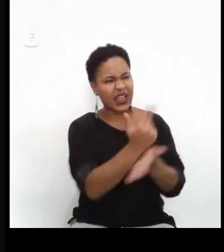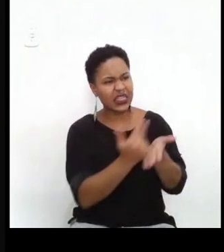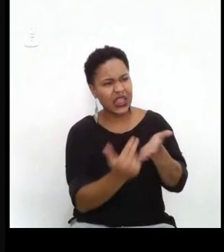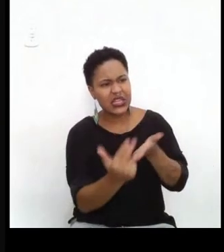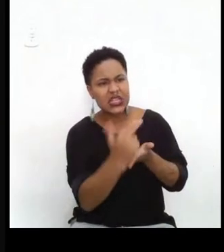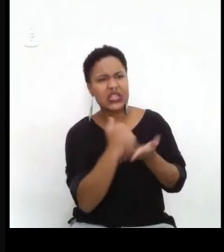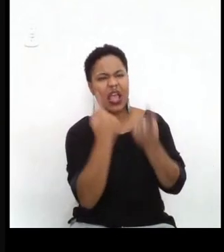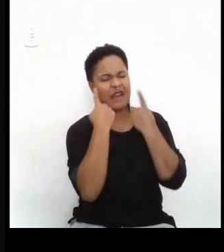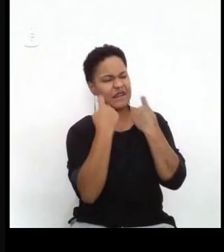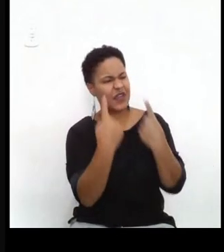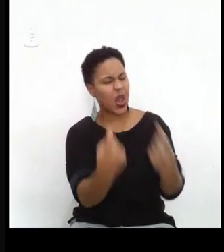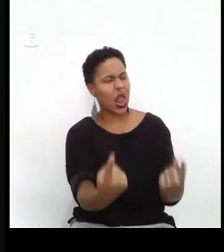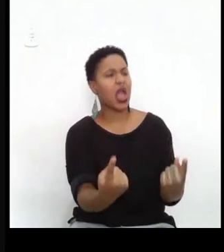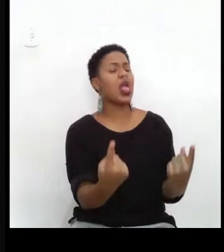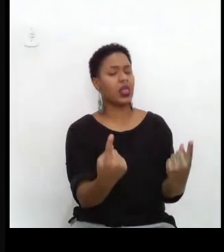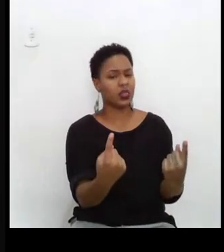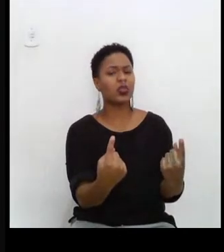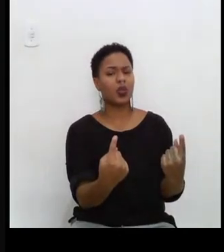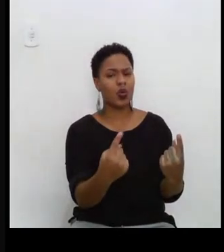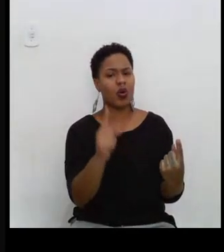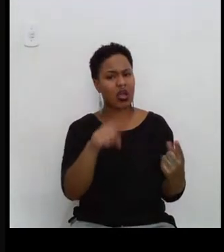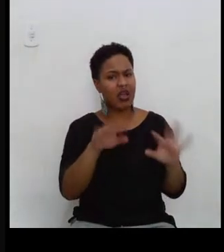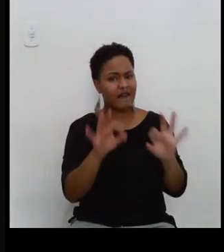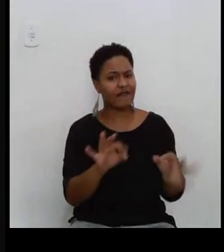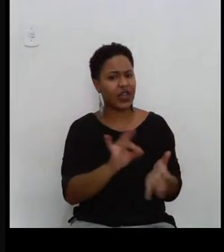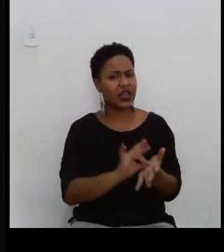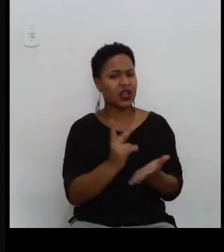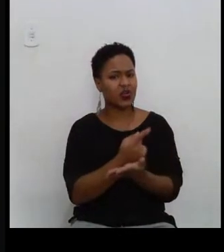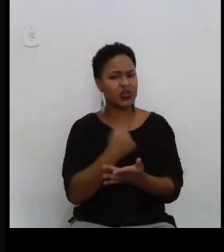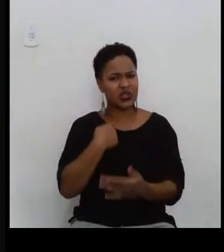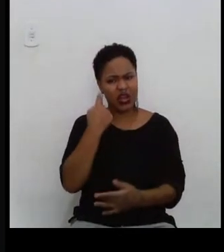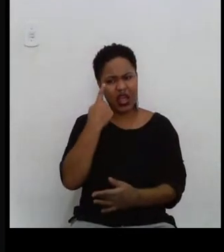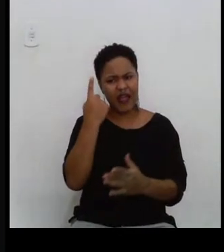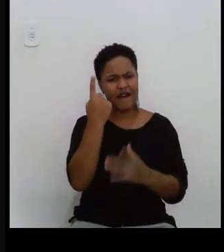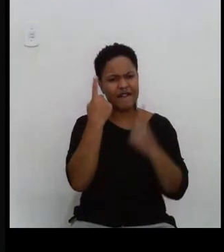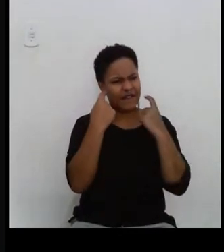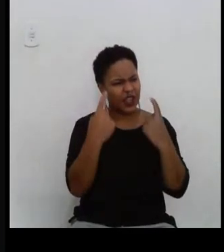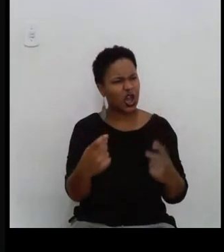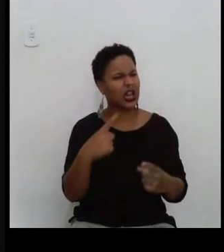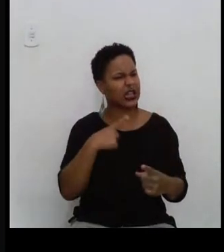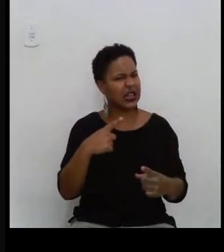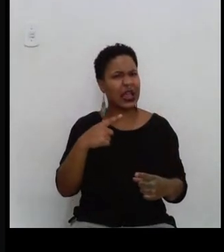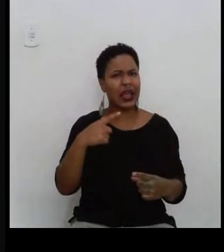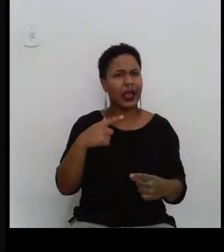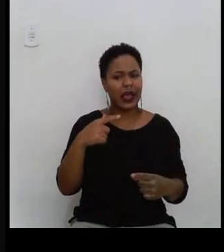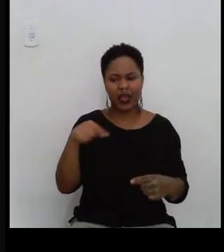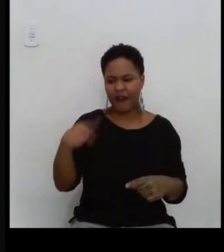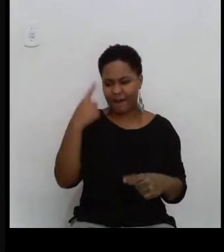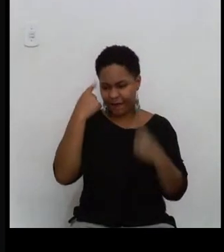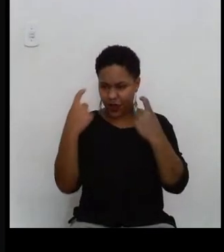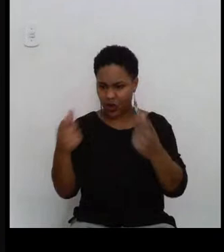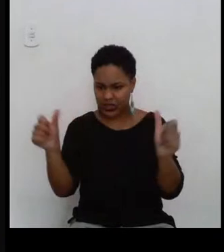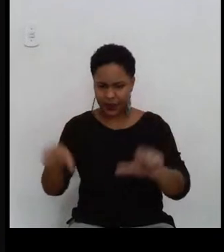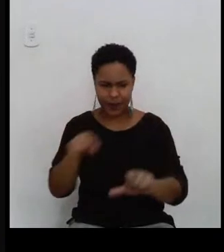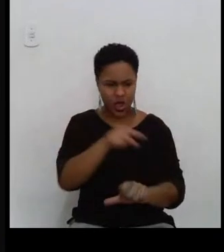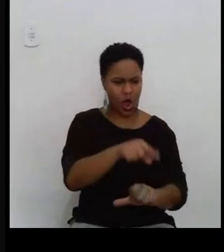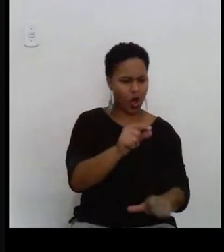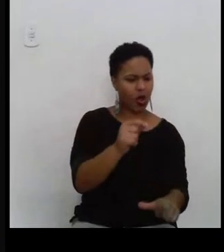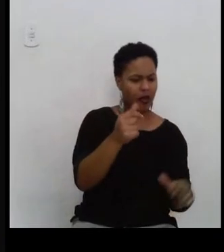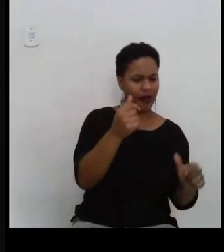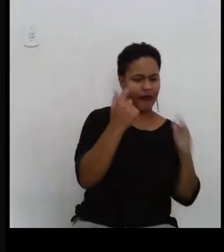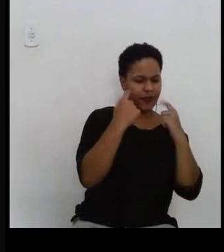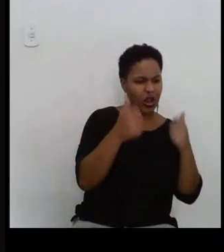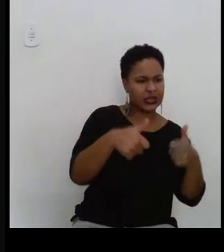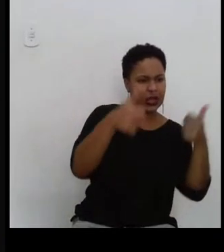neste marca existe violência fumar significativa aqui outra esse responde mano na violência